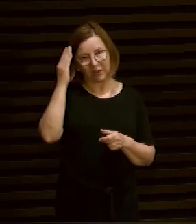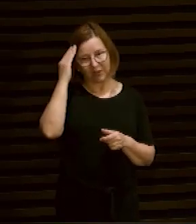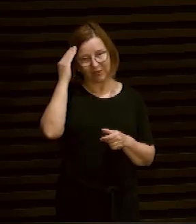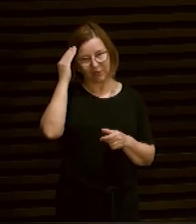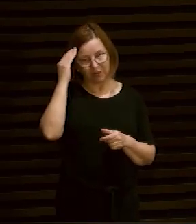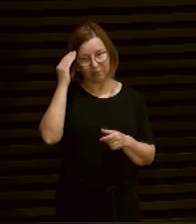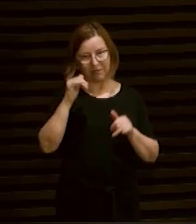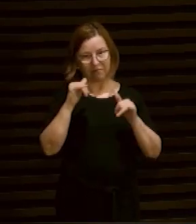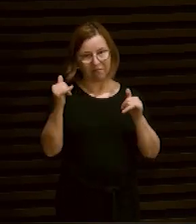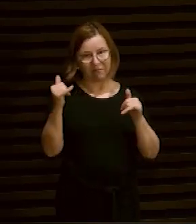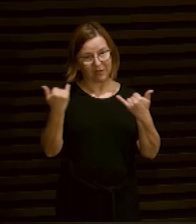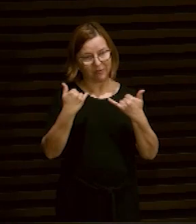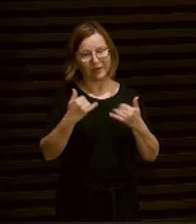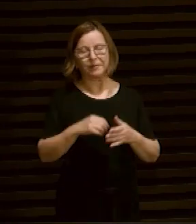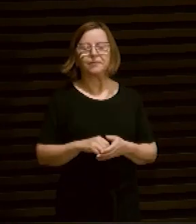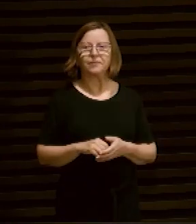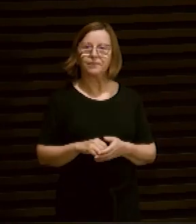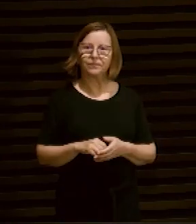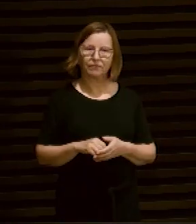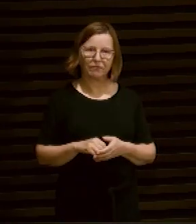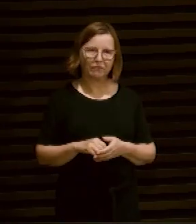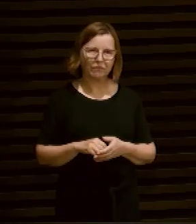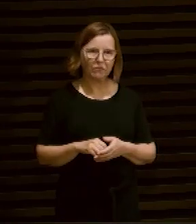Todas as hostes, eles estão chamando.